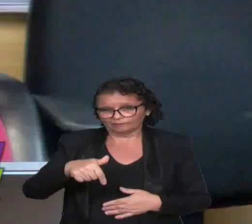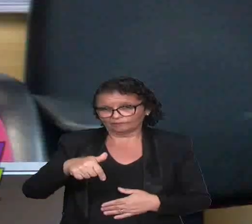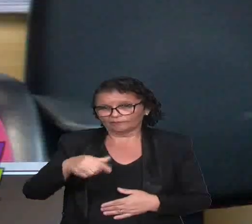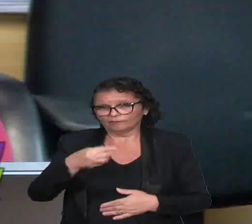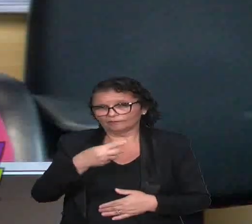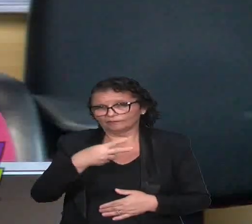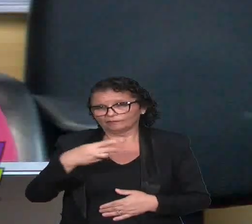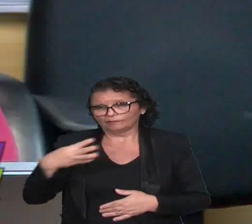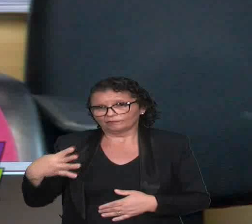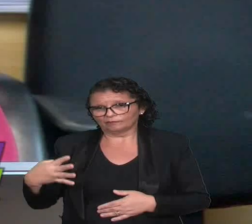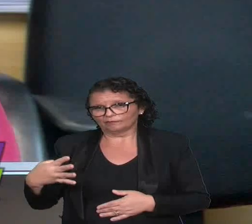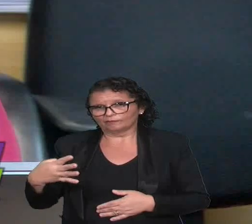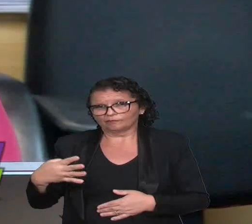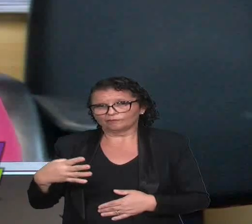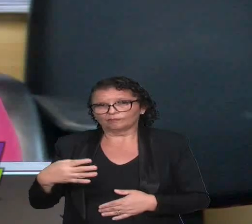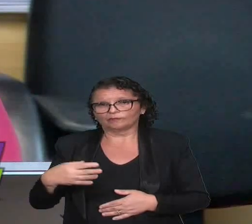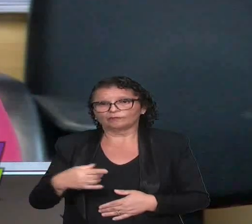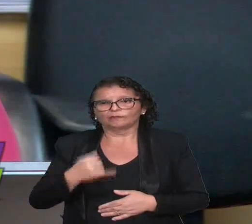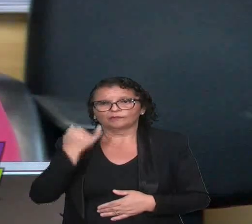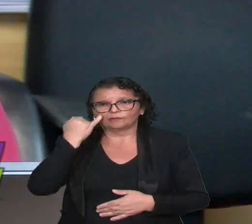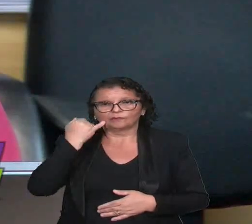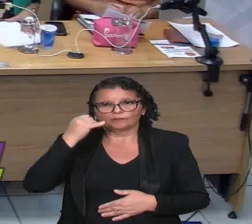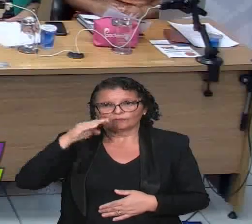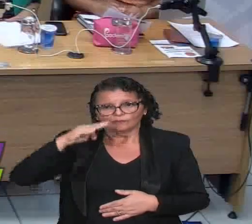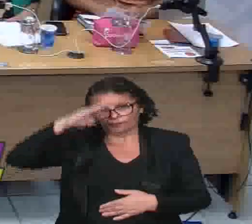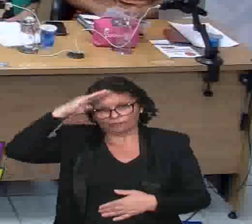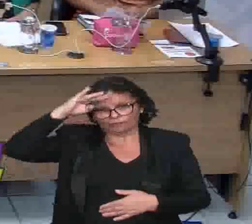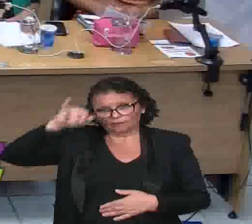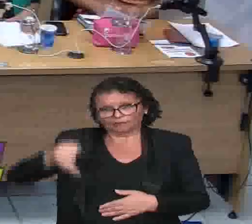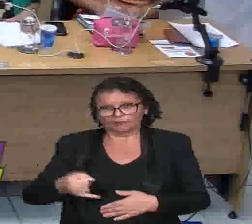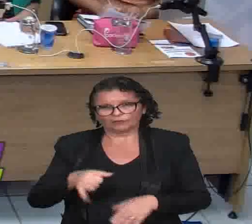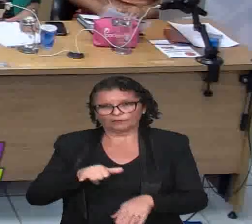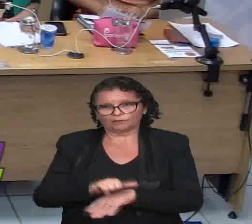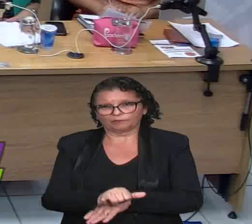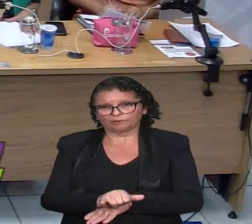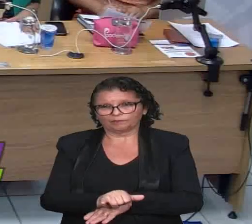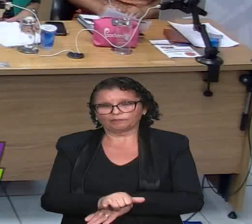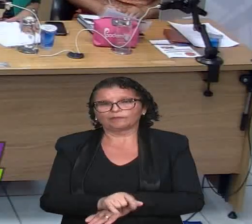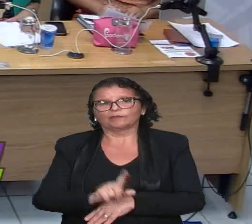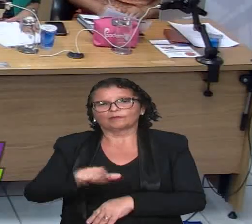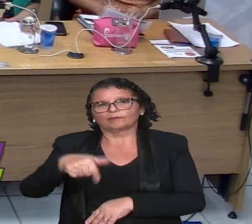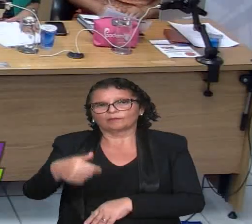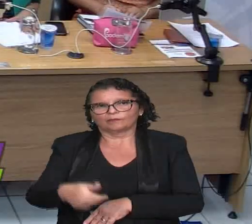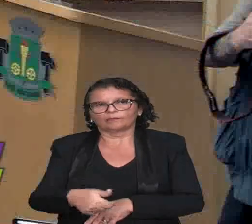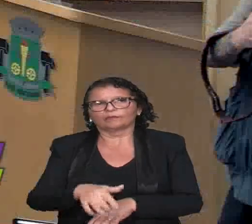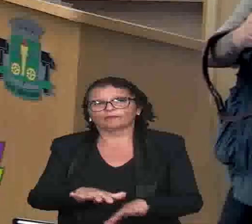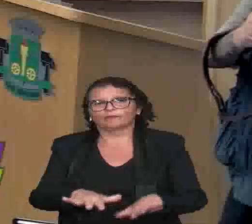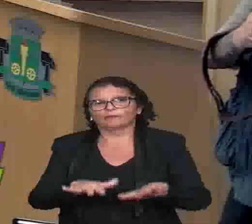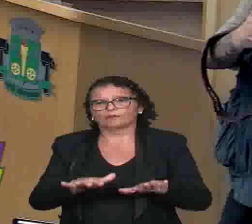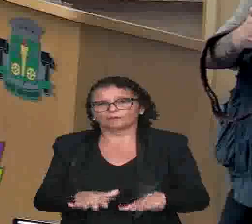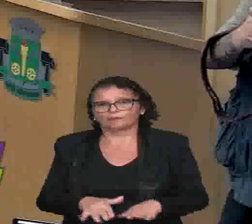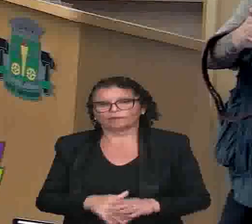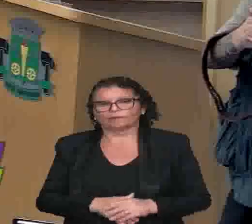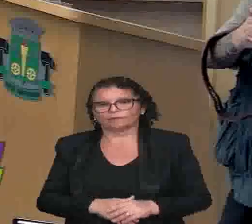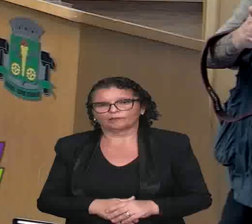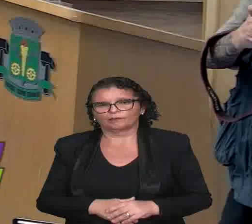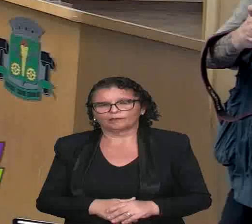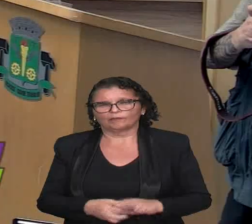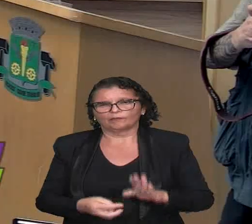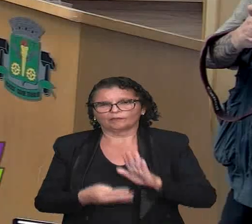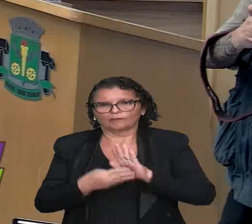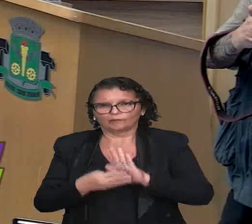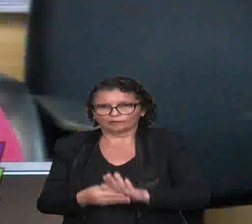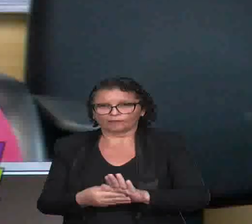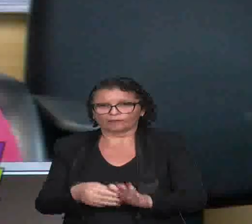2024 do vereador Josias da Juco Vereador ausente na ausência do autor será pautado na próxima sessão Moção de